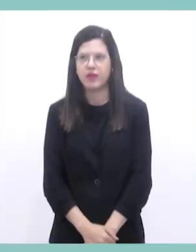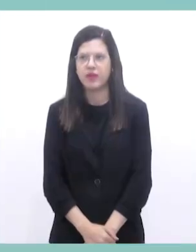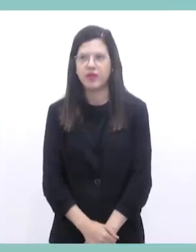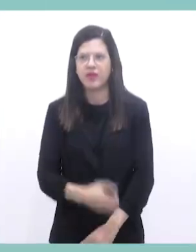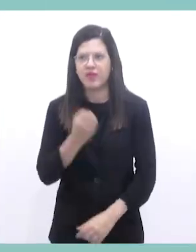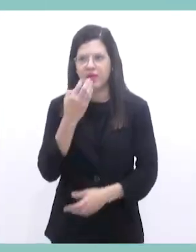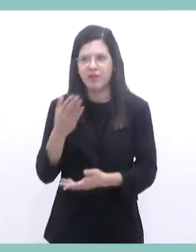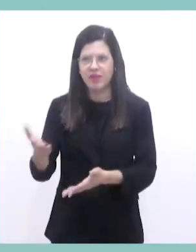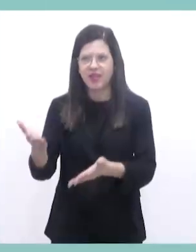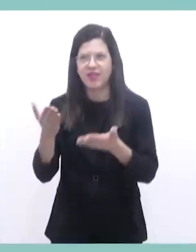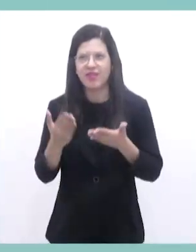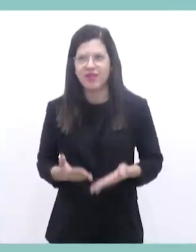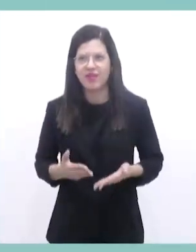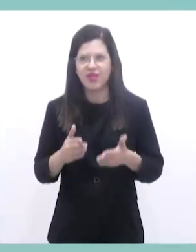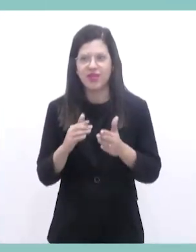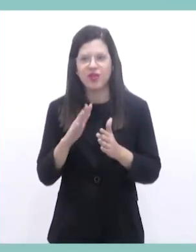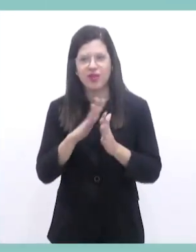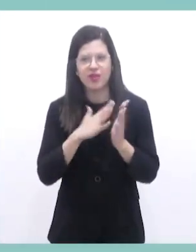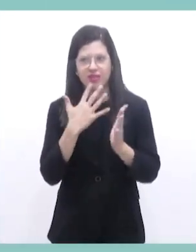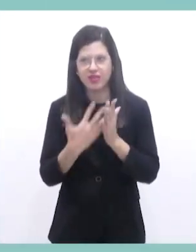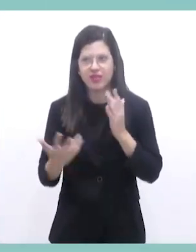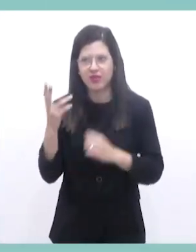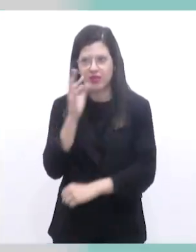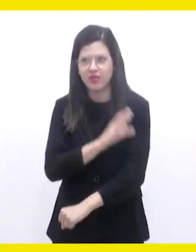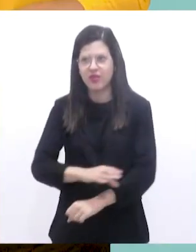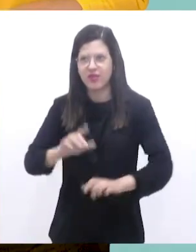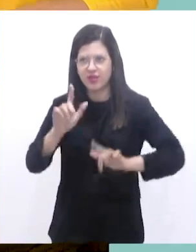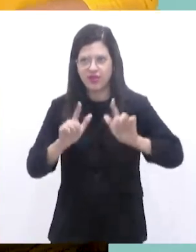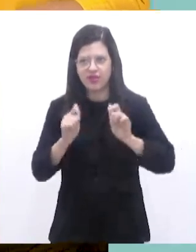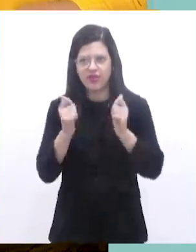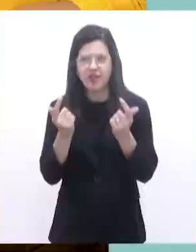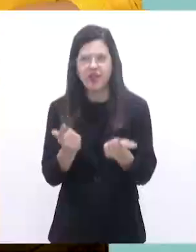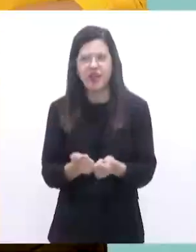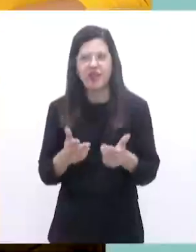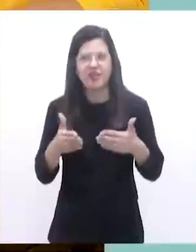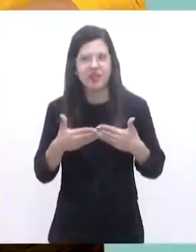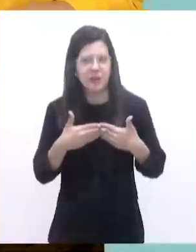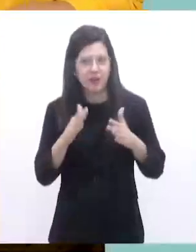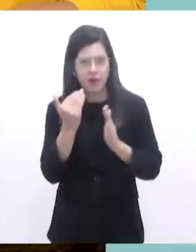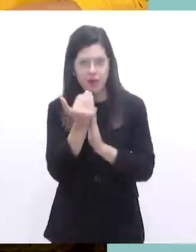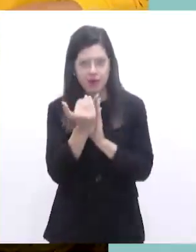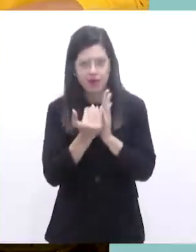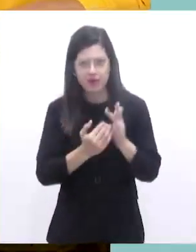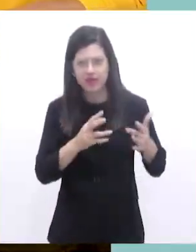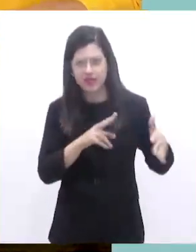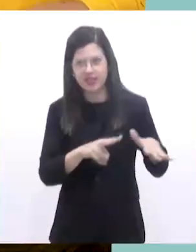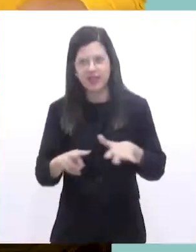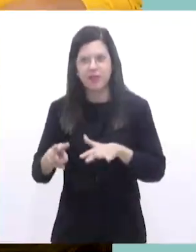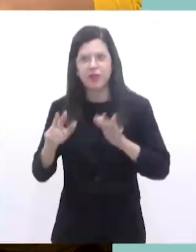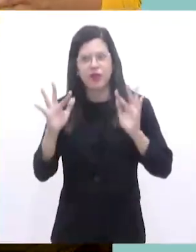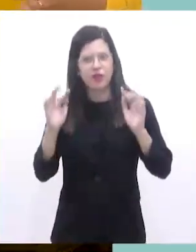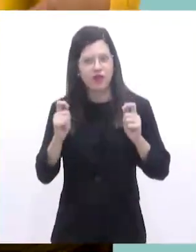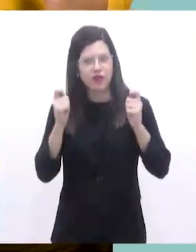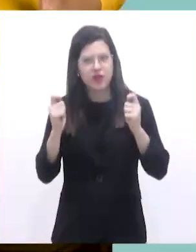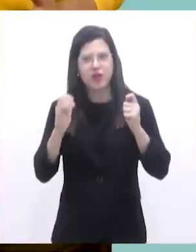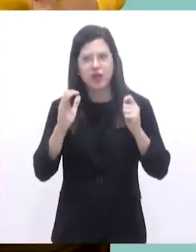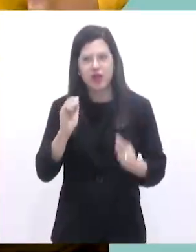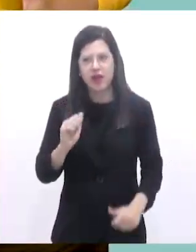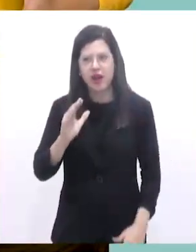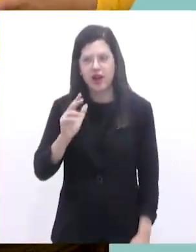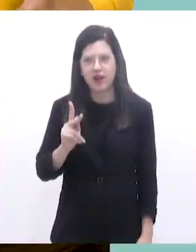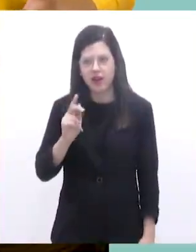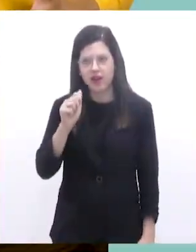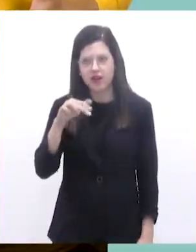Sejam muito bem-vindos a mais uma agenda cultural da TV Alerj. Abrimos a programação desta semana com o Festival Wakanda em